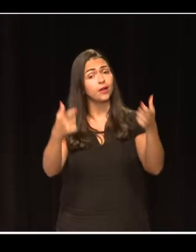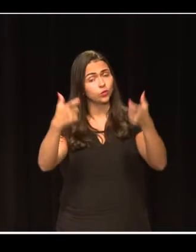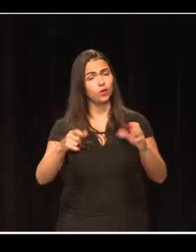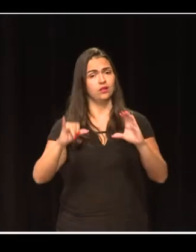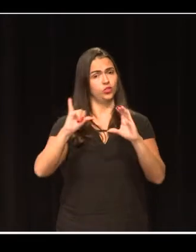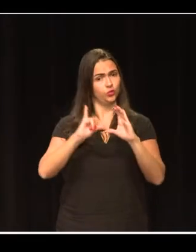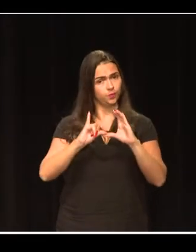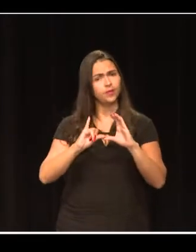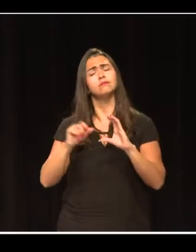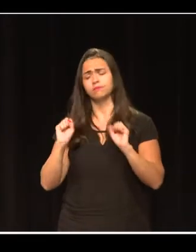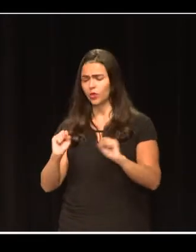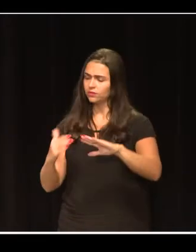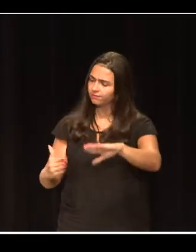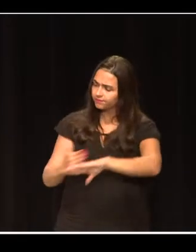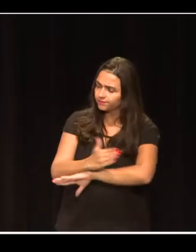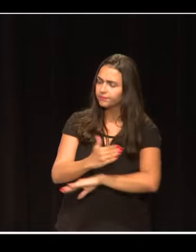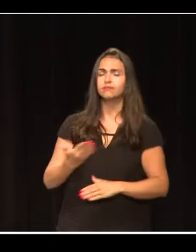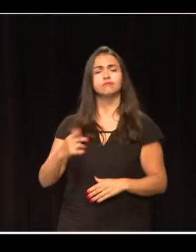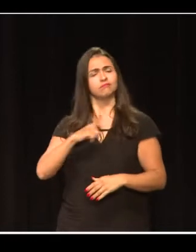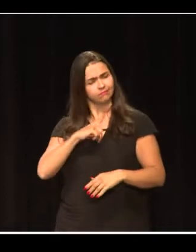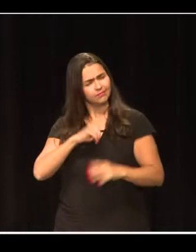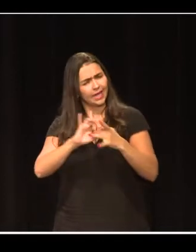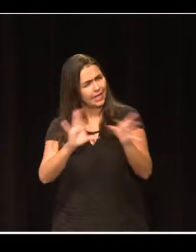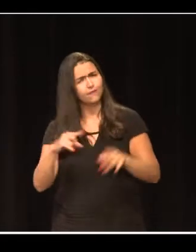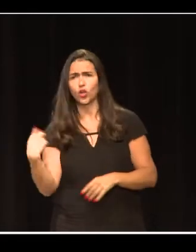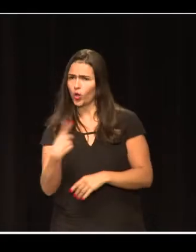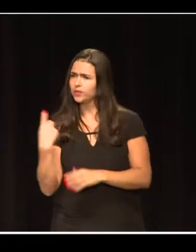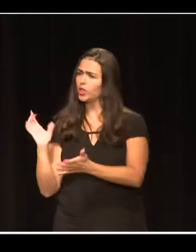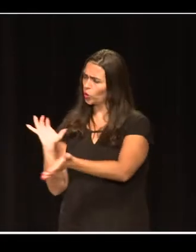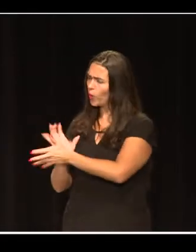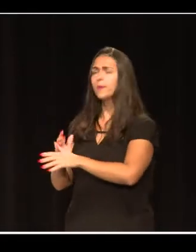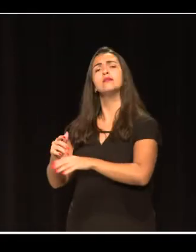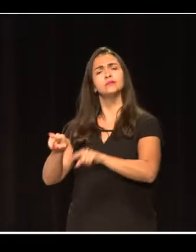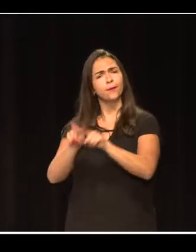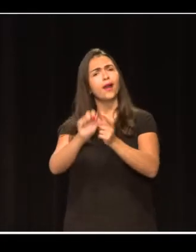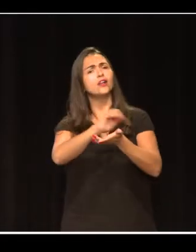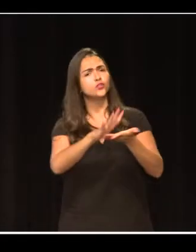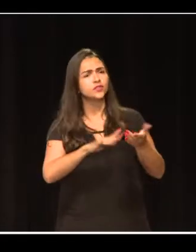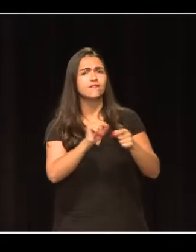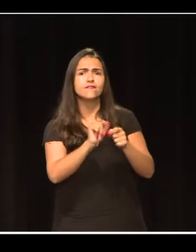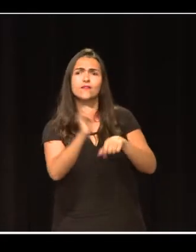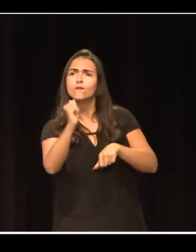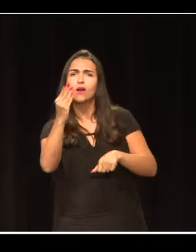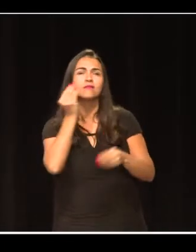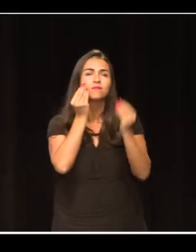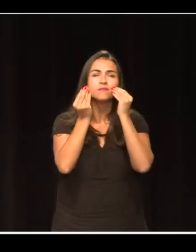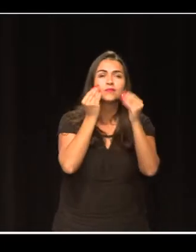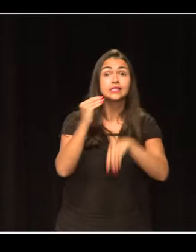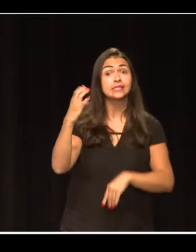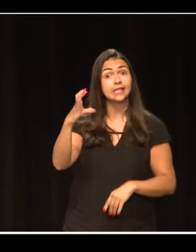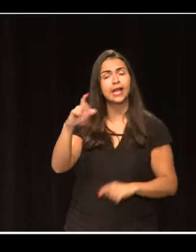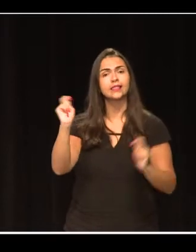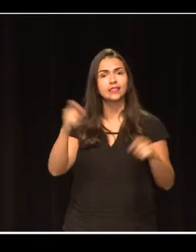lá combinar, ou a gente também leva nossas turmas para atividades diferenciadas em ciências, para os alunos poderem